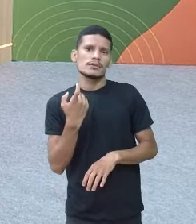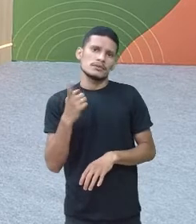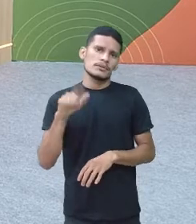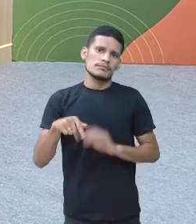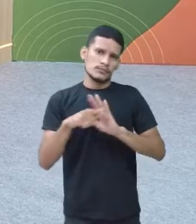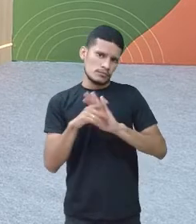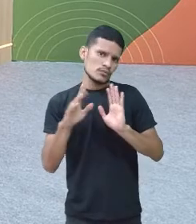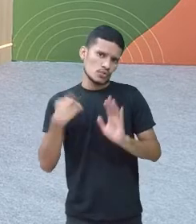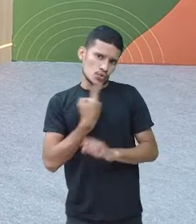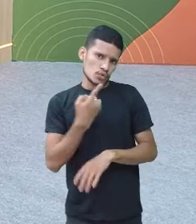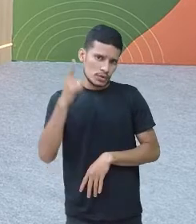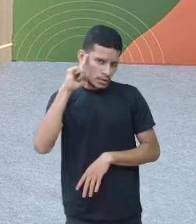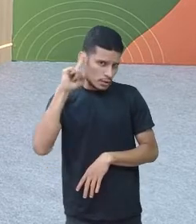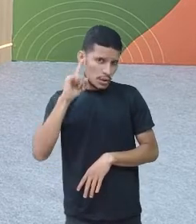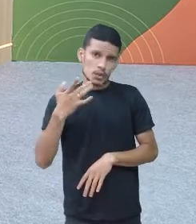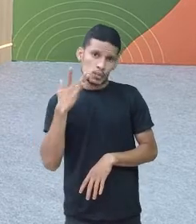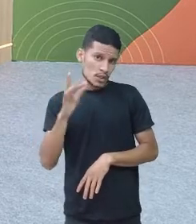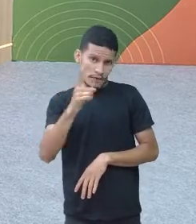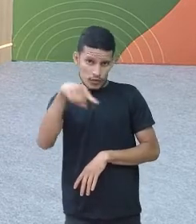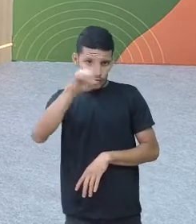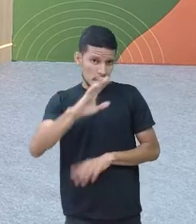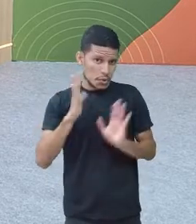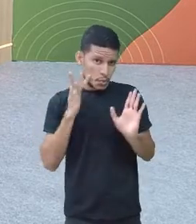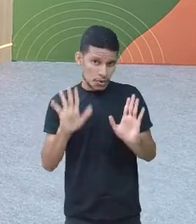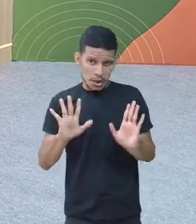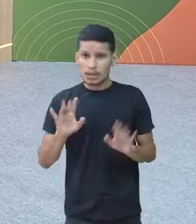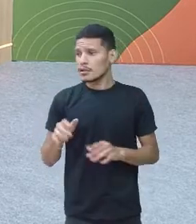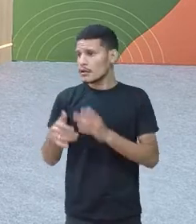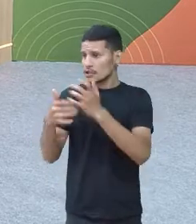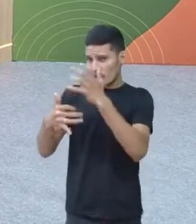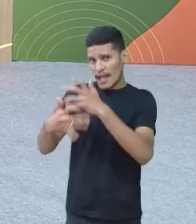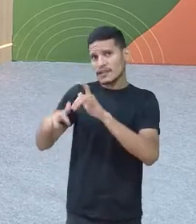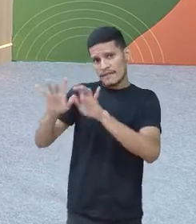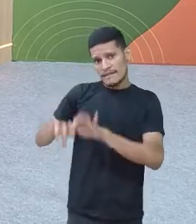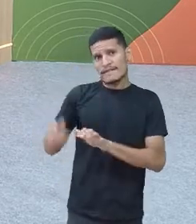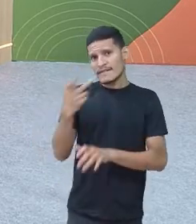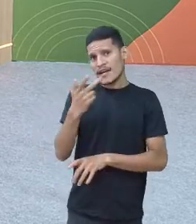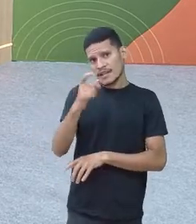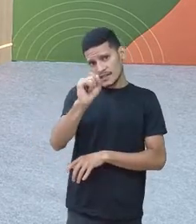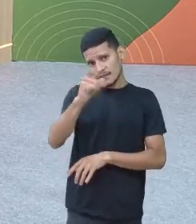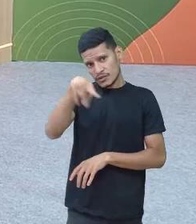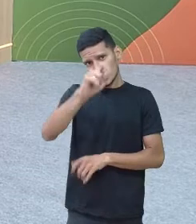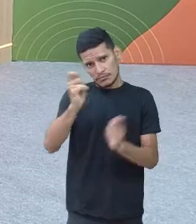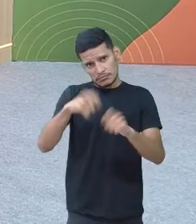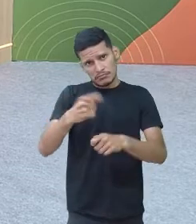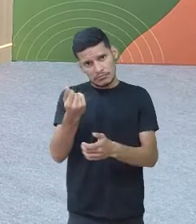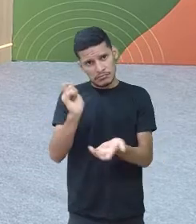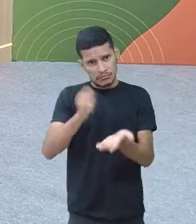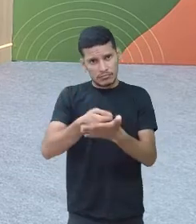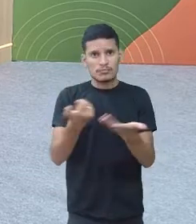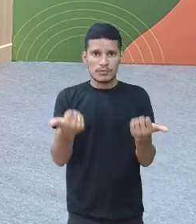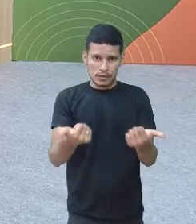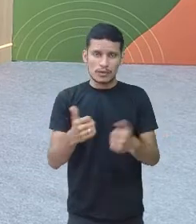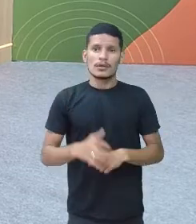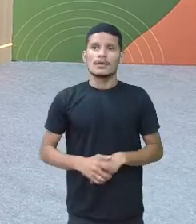dia a dia, né? Pelo menos no meu, não sei no de vocês aí. Depois fala aí no chat para Revoredo se está no dia de vocês ou não, porque no meu tá.